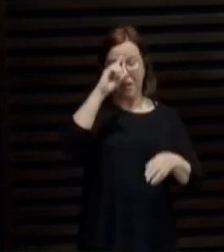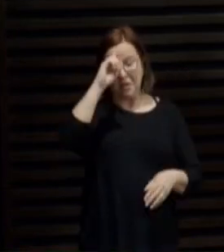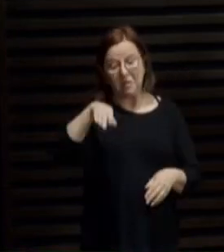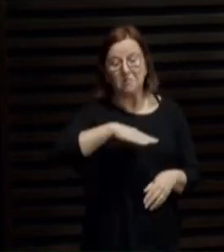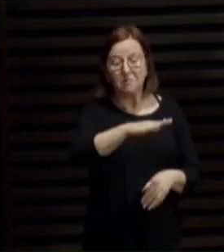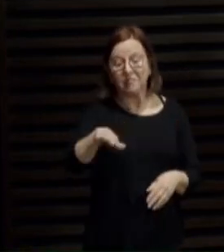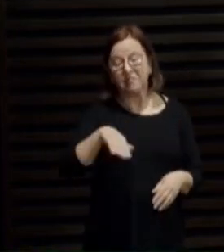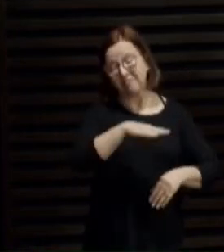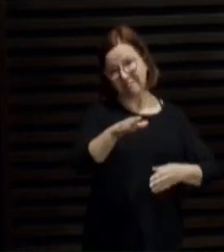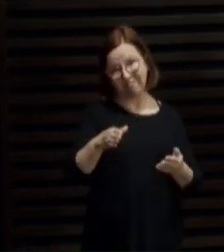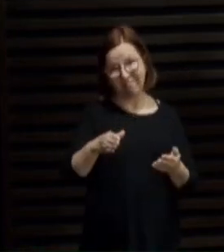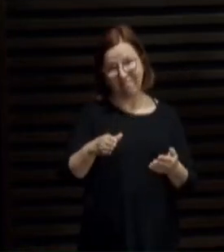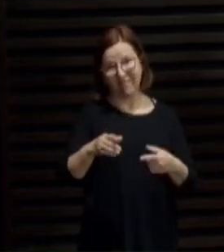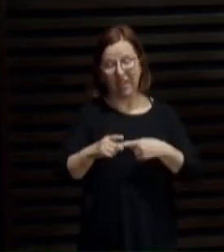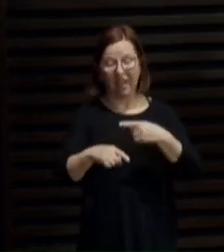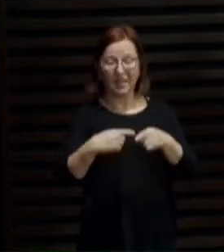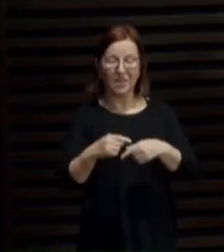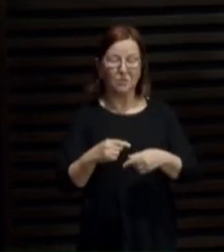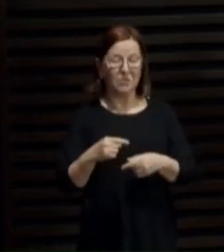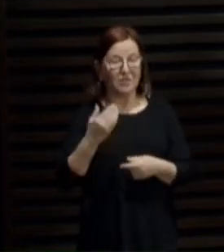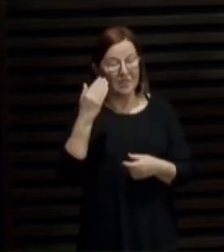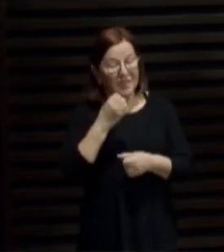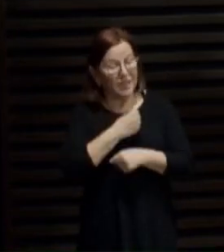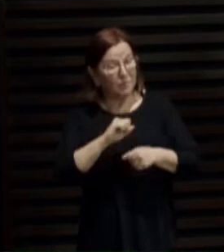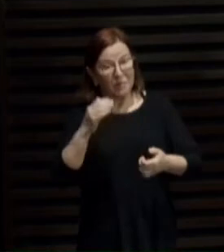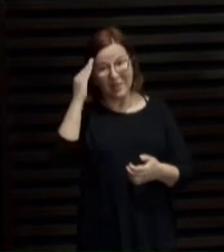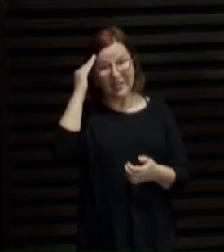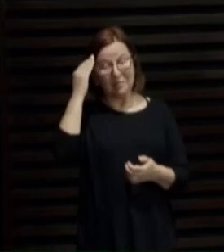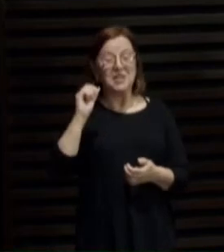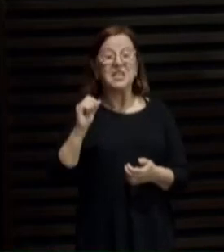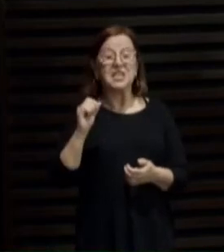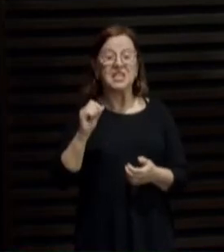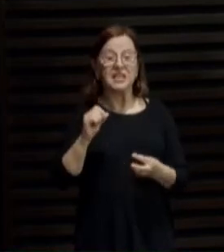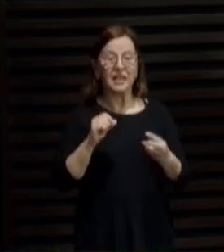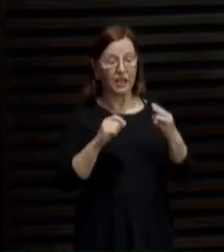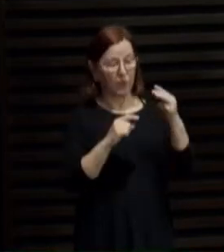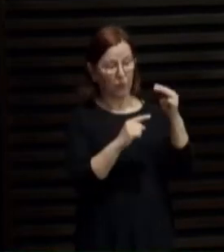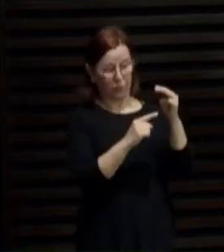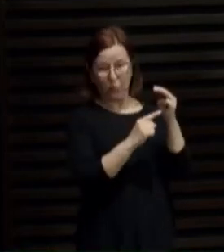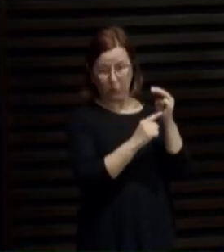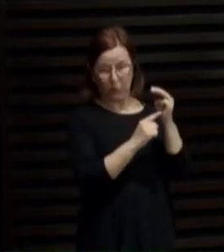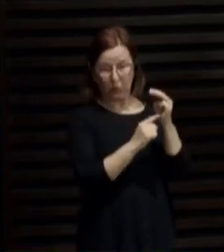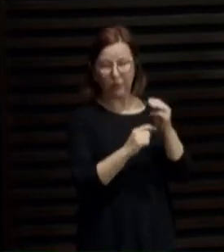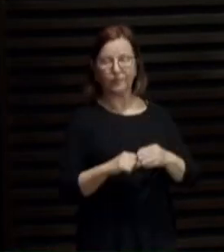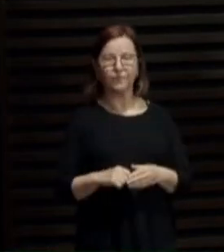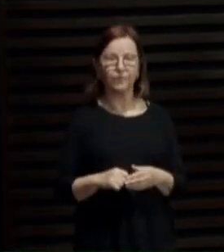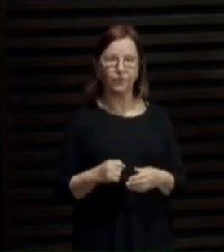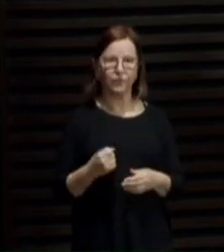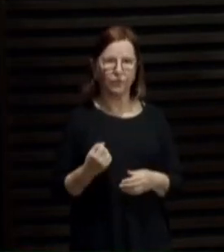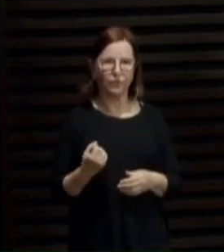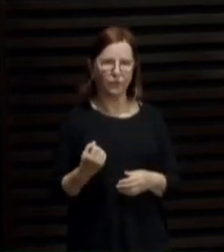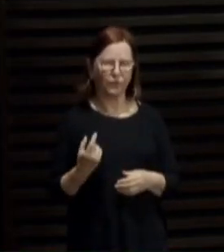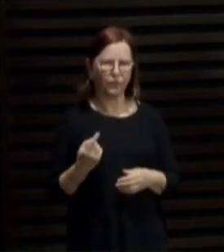distinguir o trigo do joio. Errol Hulse é um teólogo muito precioso.